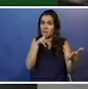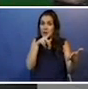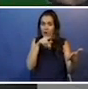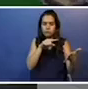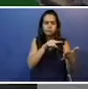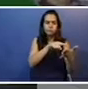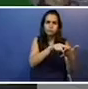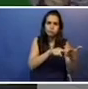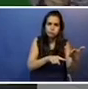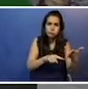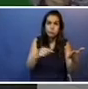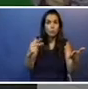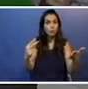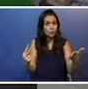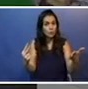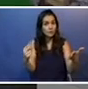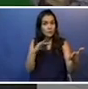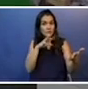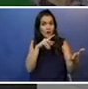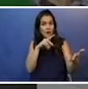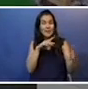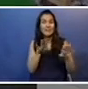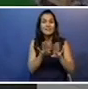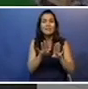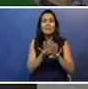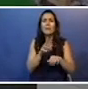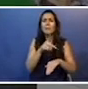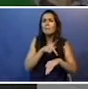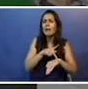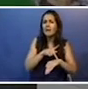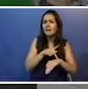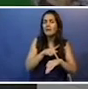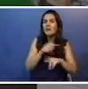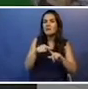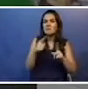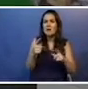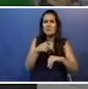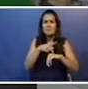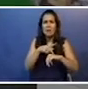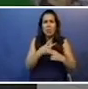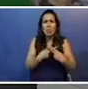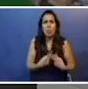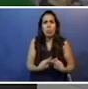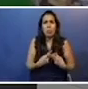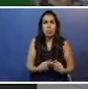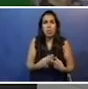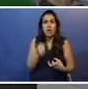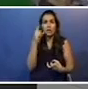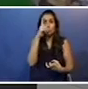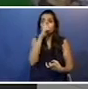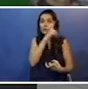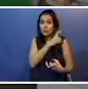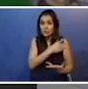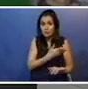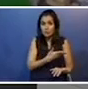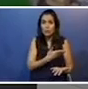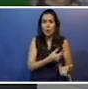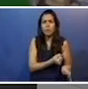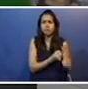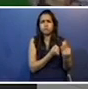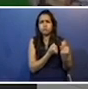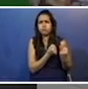E também em pedras. Mas para carregar um saco de pedras, uma pedrinha correspondia a cada animal, ficava